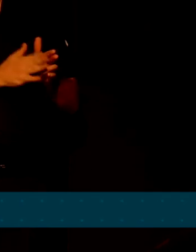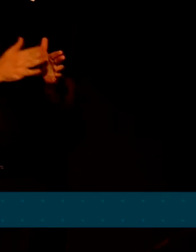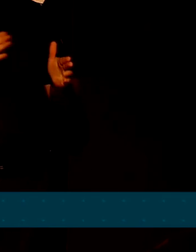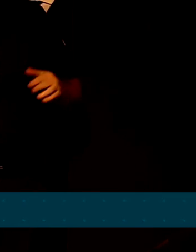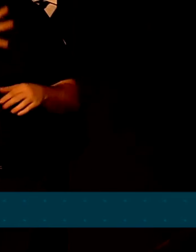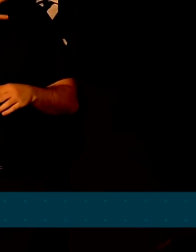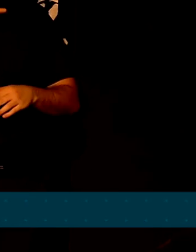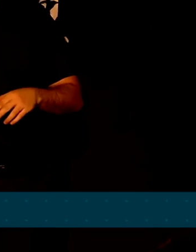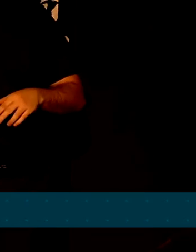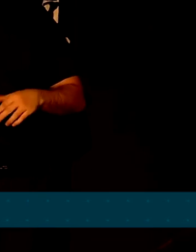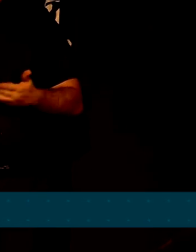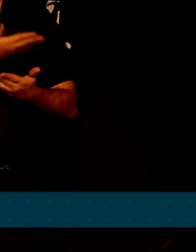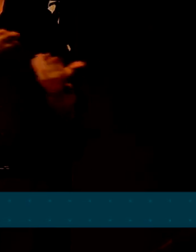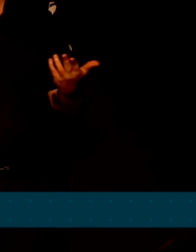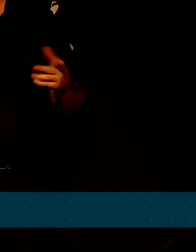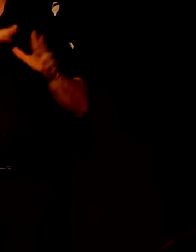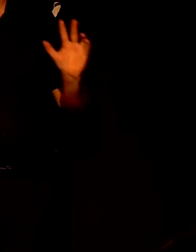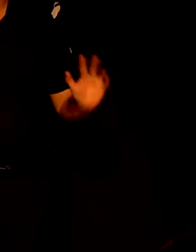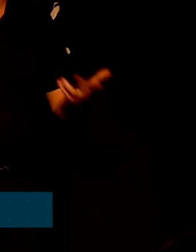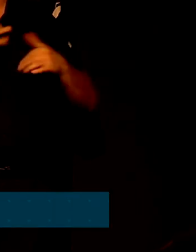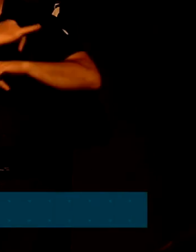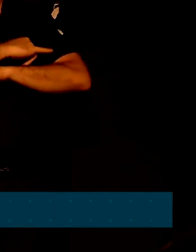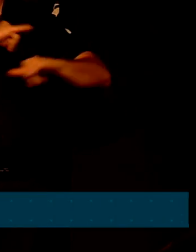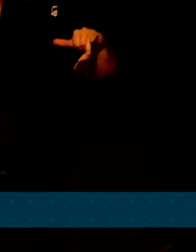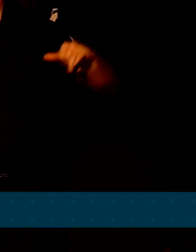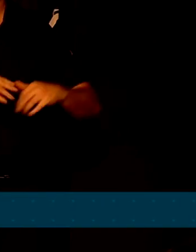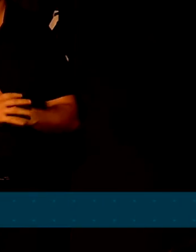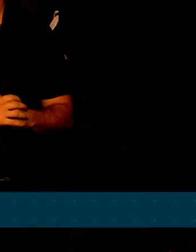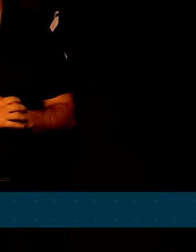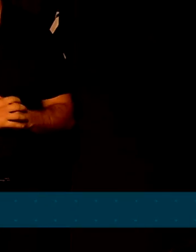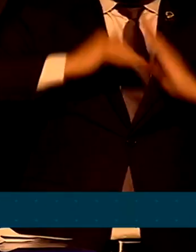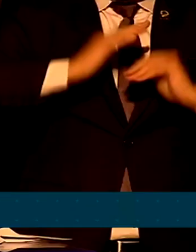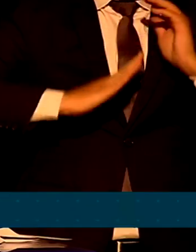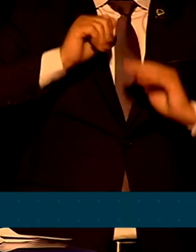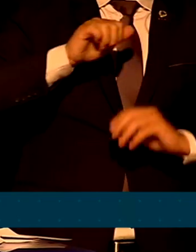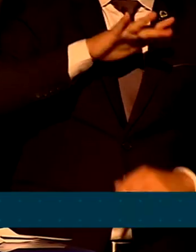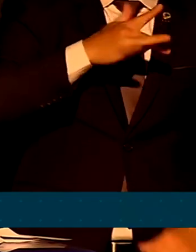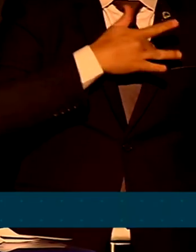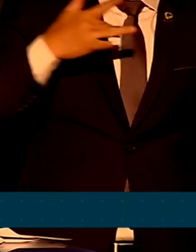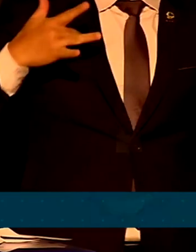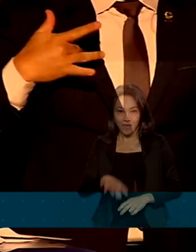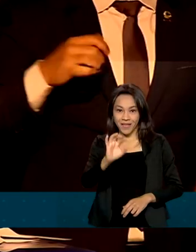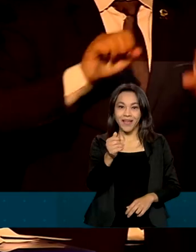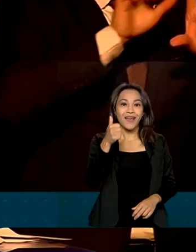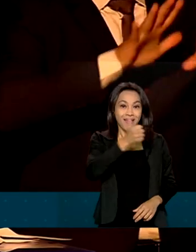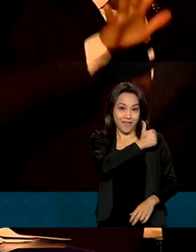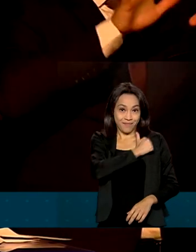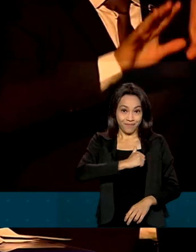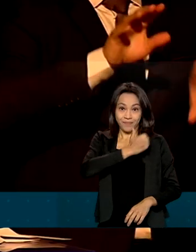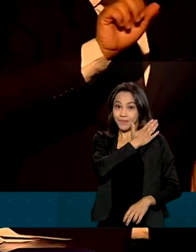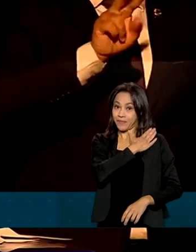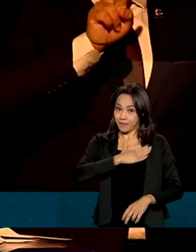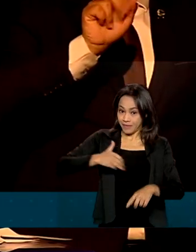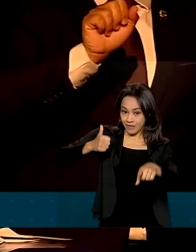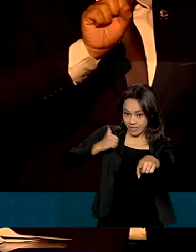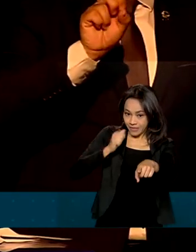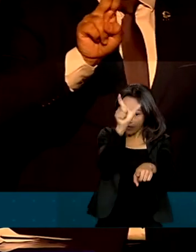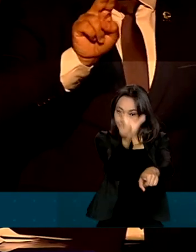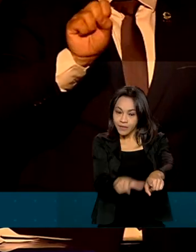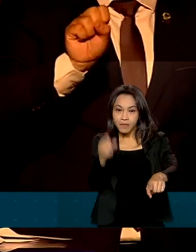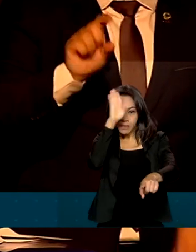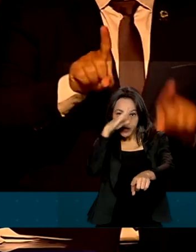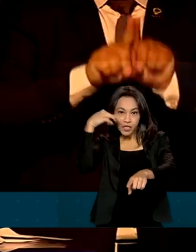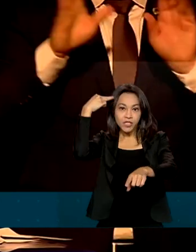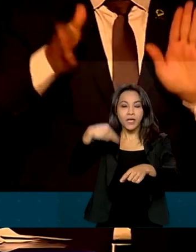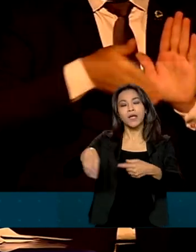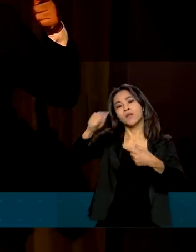para conhecer e fazer essa tarefa de promoção, e ninguém ficará para trás. A primeira-dama, Michele Bolsonaro, destacou a importância